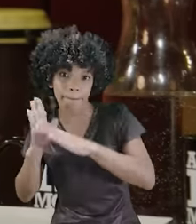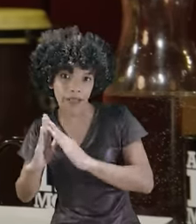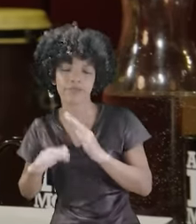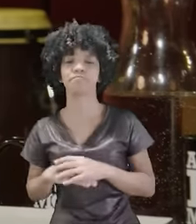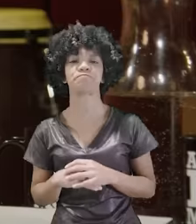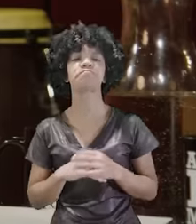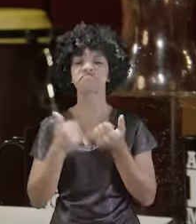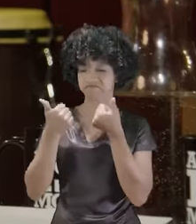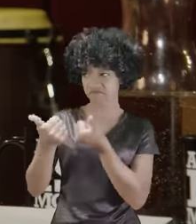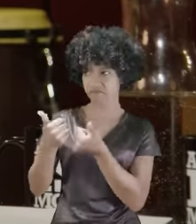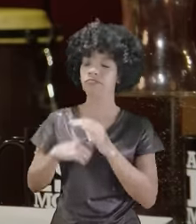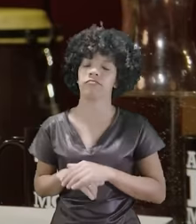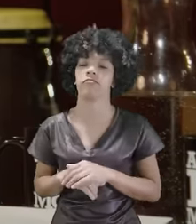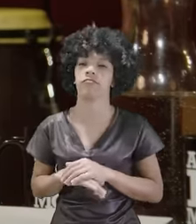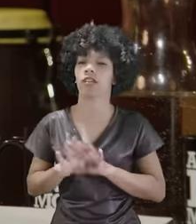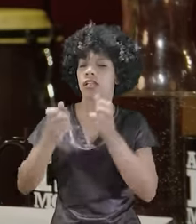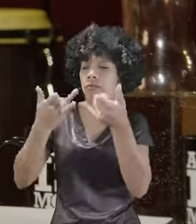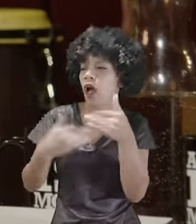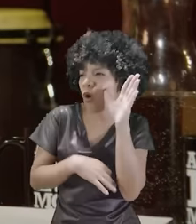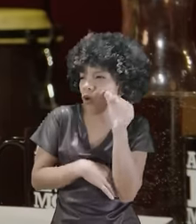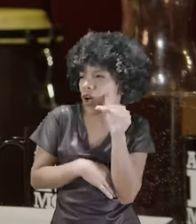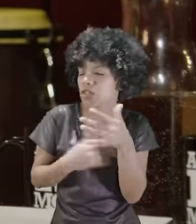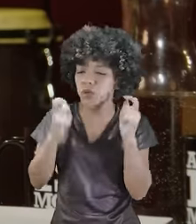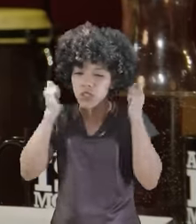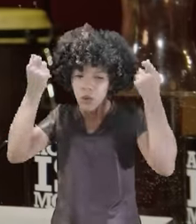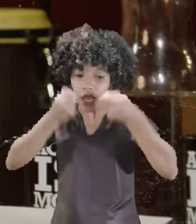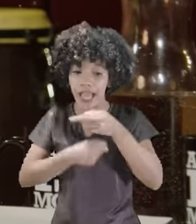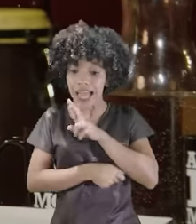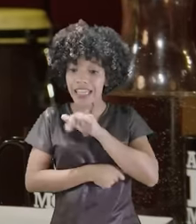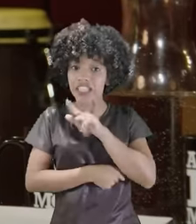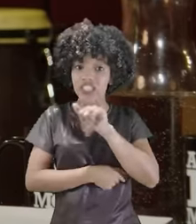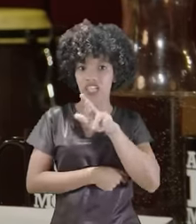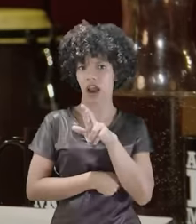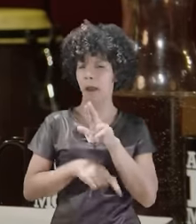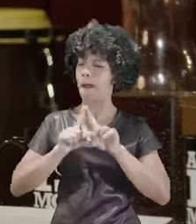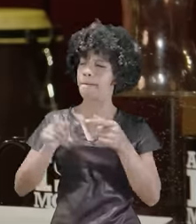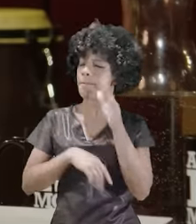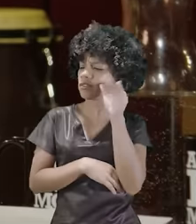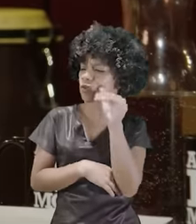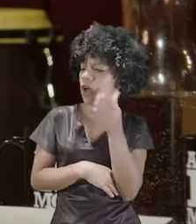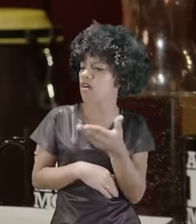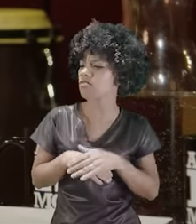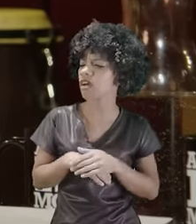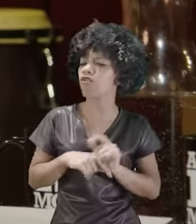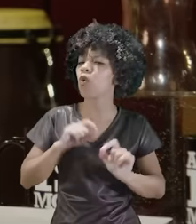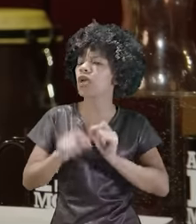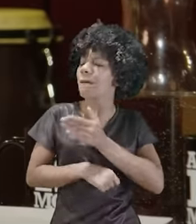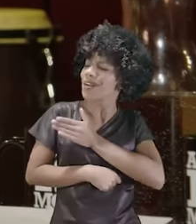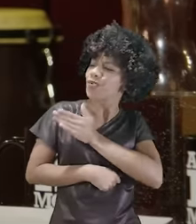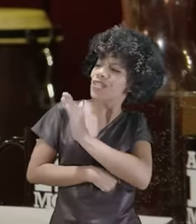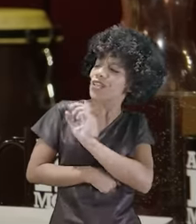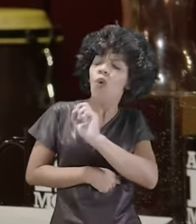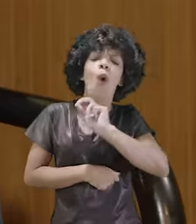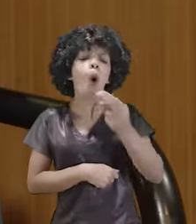então você falou que as pessoas ficam curiosas com seu rijado Mas você acha que essa curiosidade ela vem com